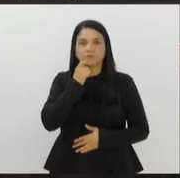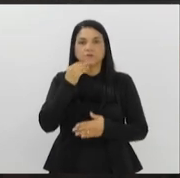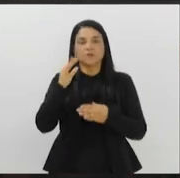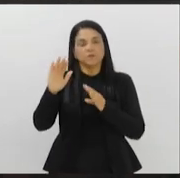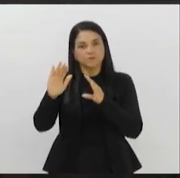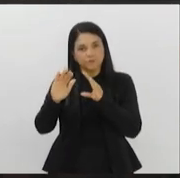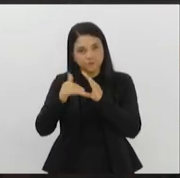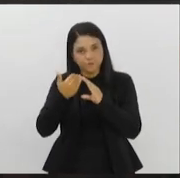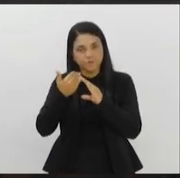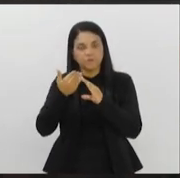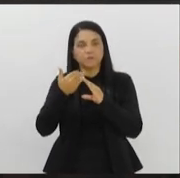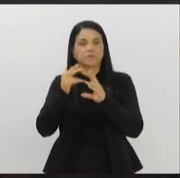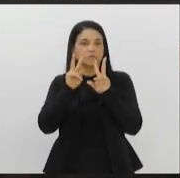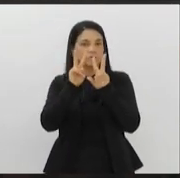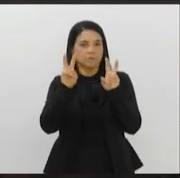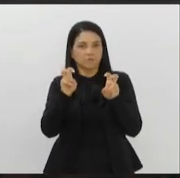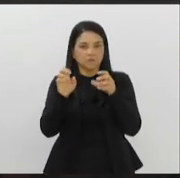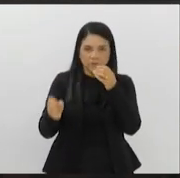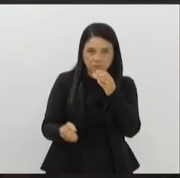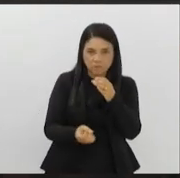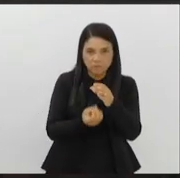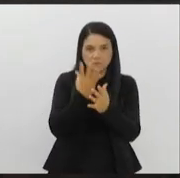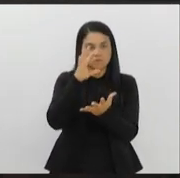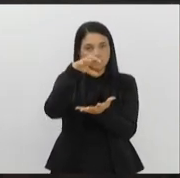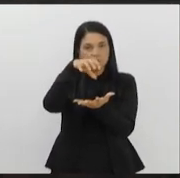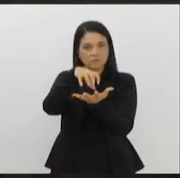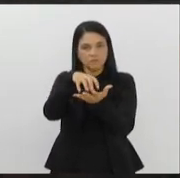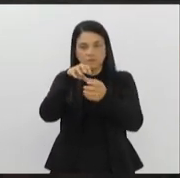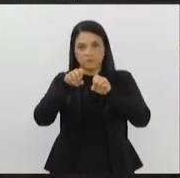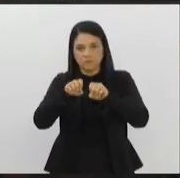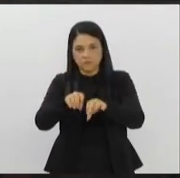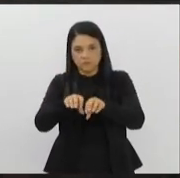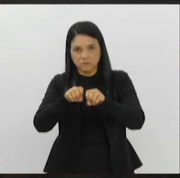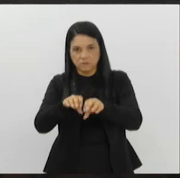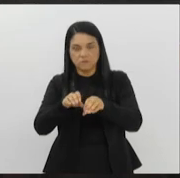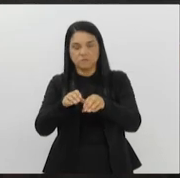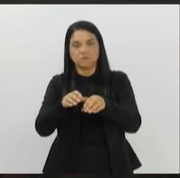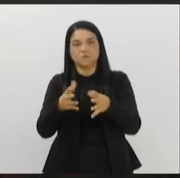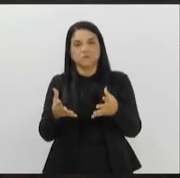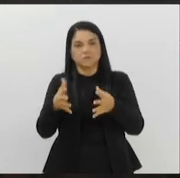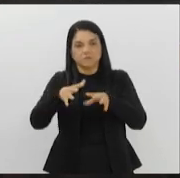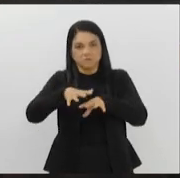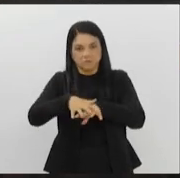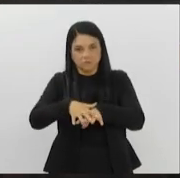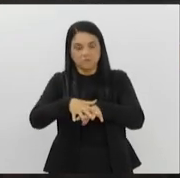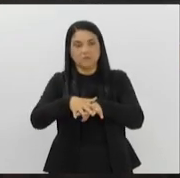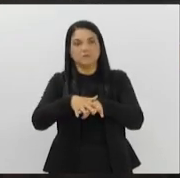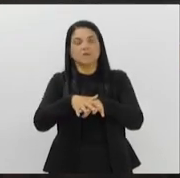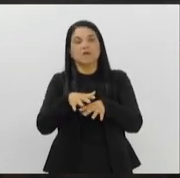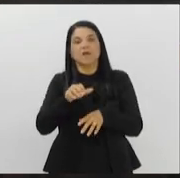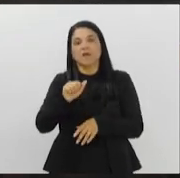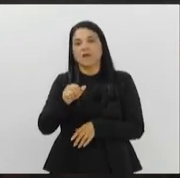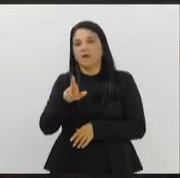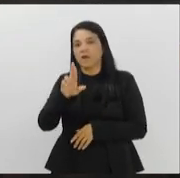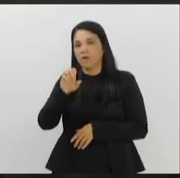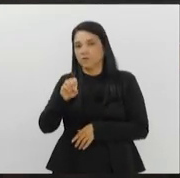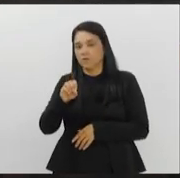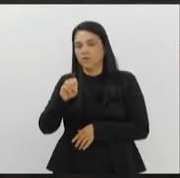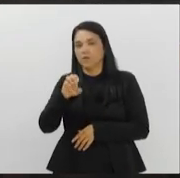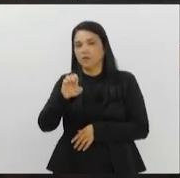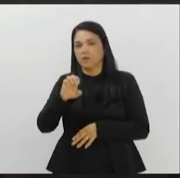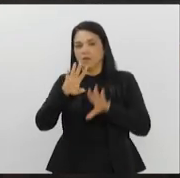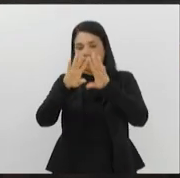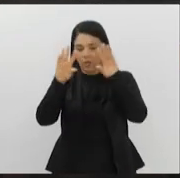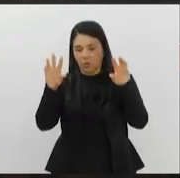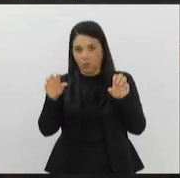envio de mensagem dispondo sobre a criação do Centro de Ensino Integrado em Agroecologia Rego Barros, localizado